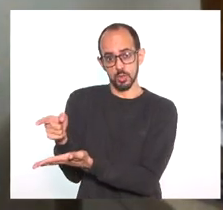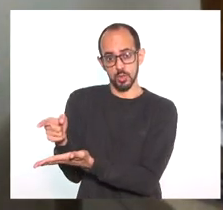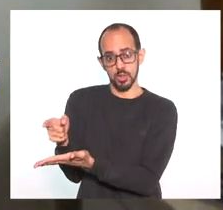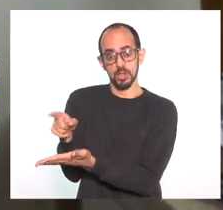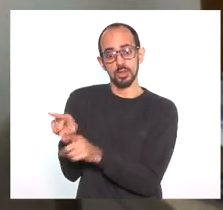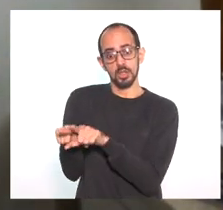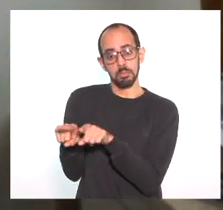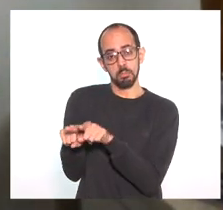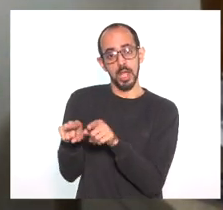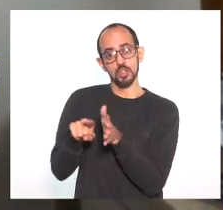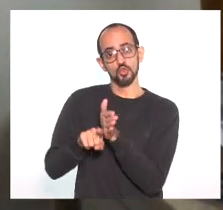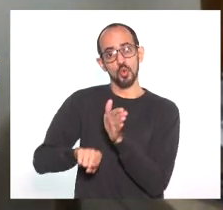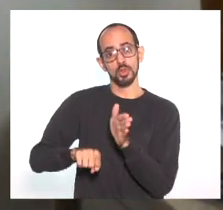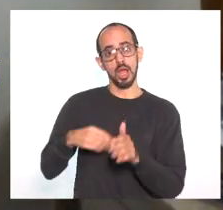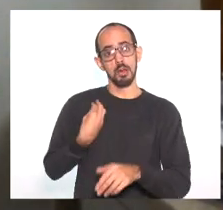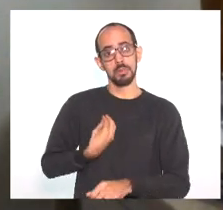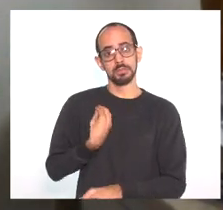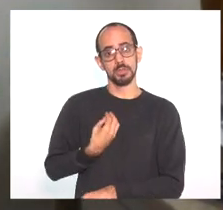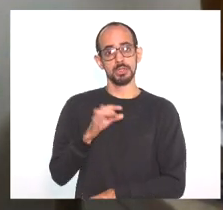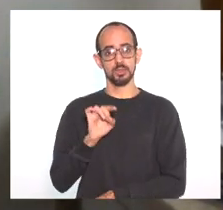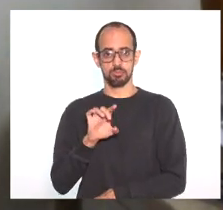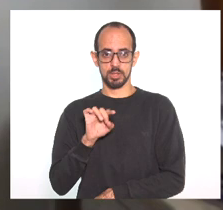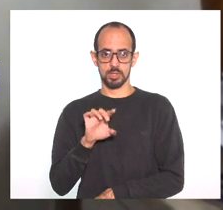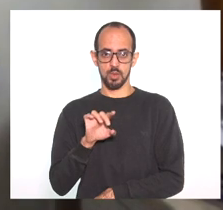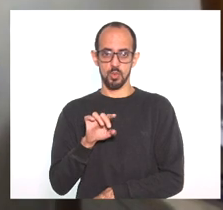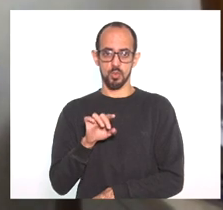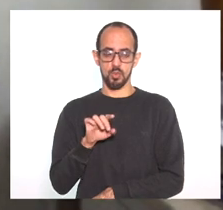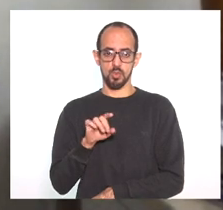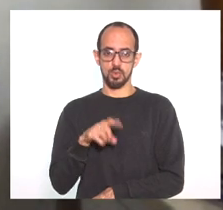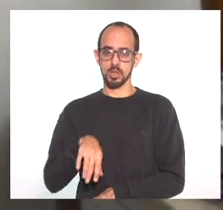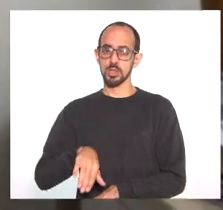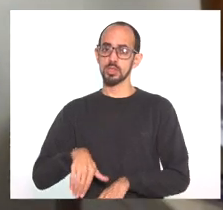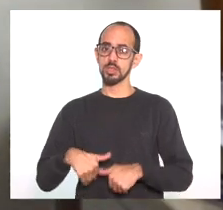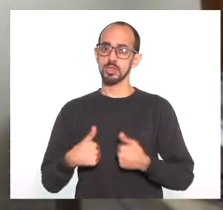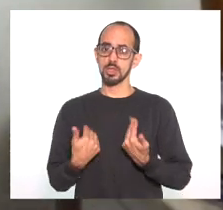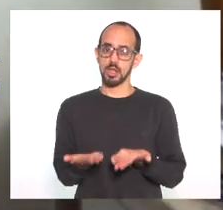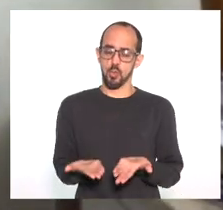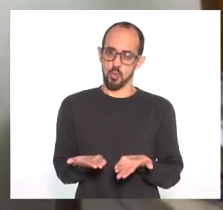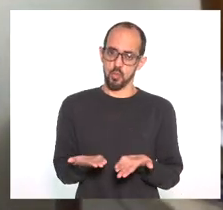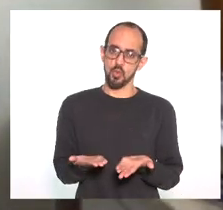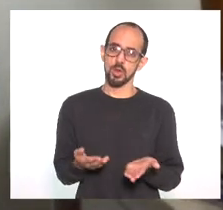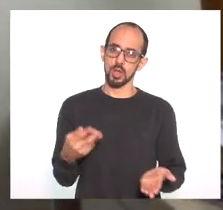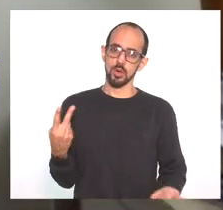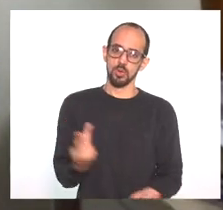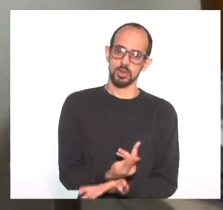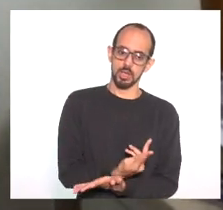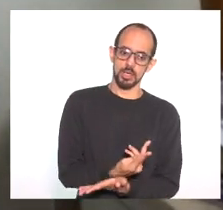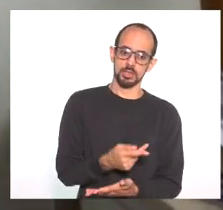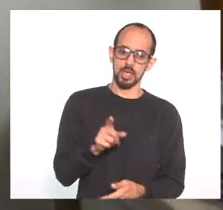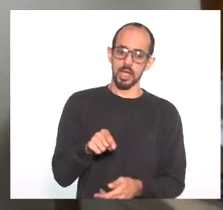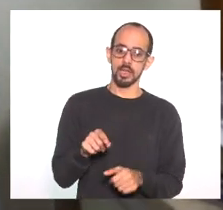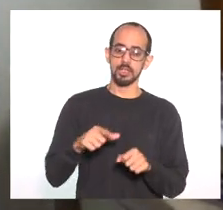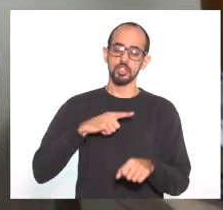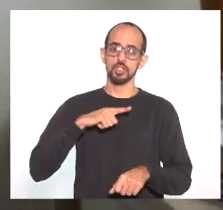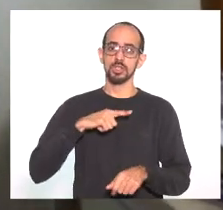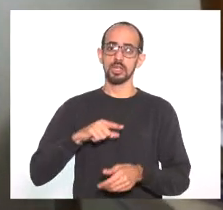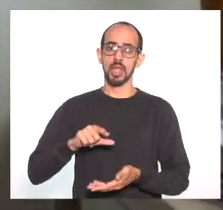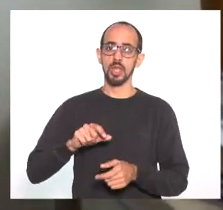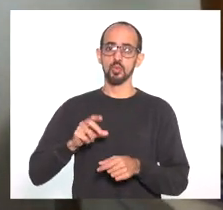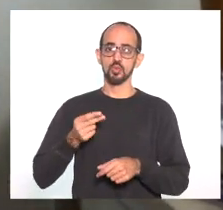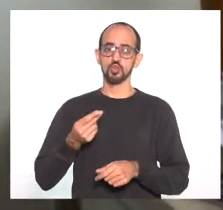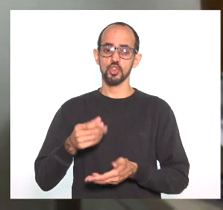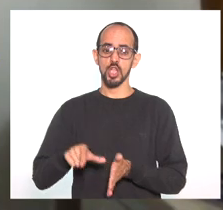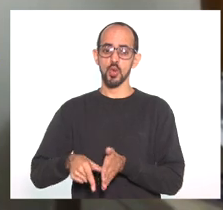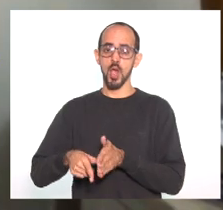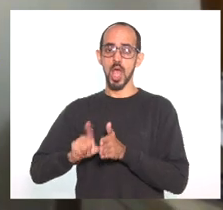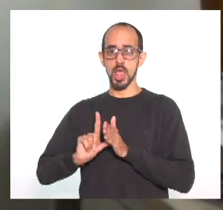participação especial, deputado Chico Machado. Nada, então, que acontece é que simplesmente a gente tem um adiantamento, porque depois vai ser